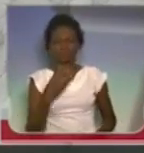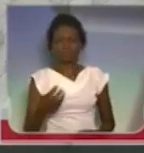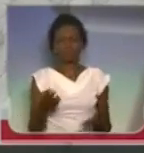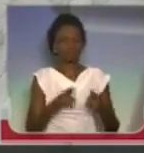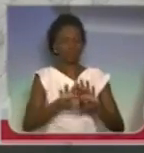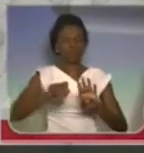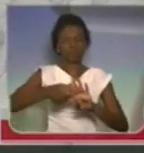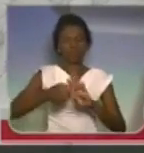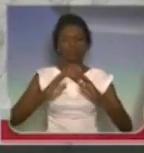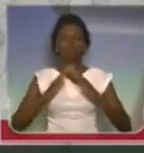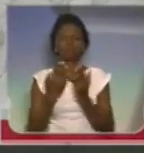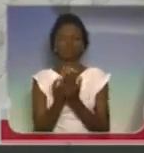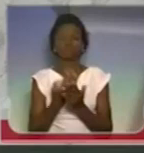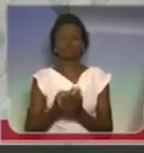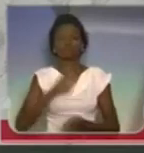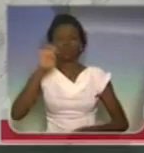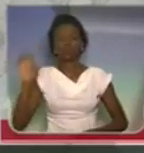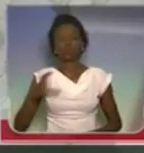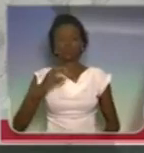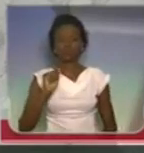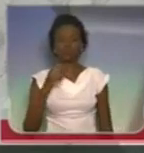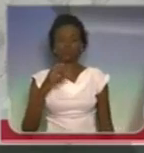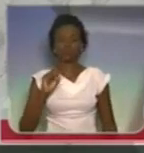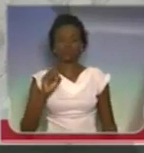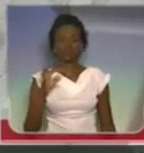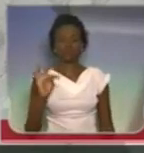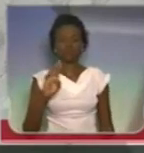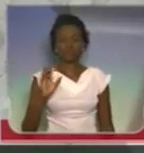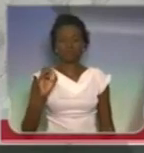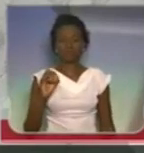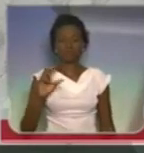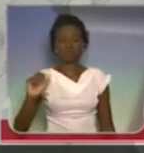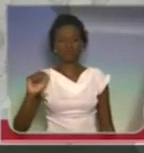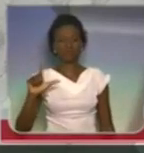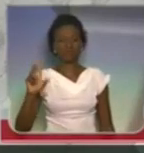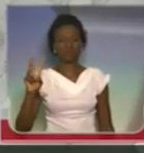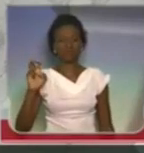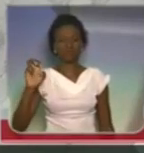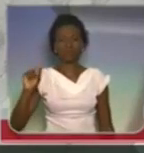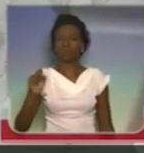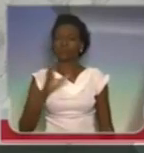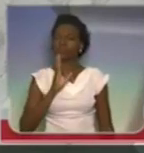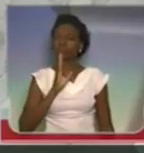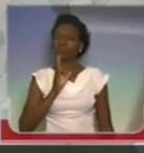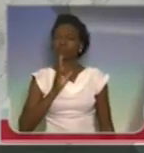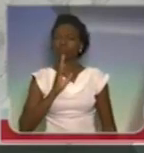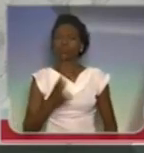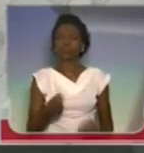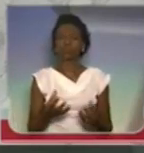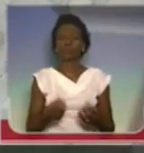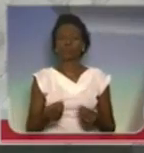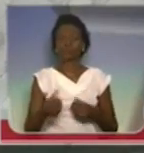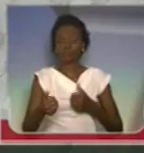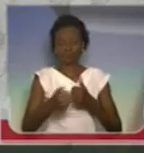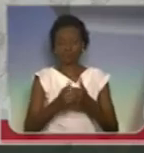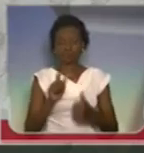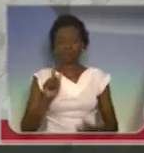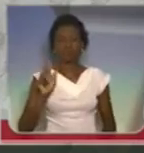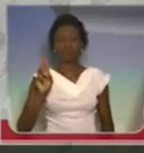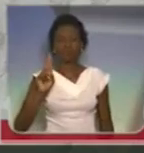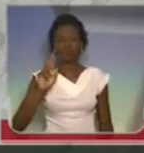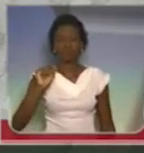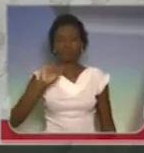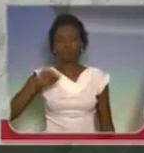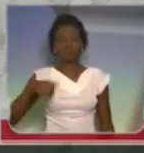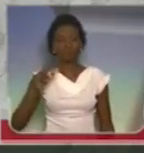fechamento da Escola Estadual Castro Alves que eu conheço muito bem uma escola na região do Grajaú que atende Uma